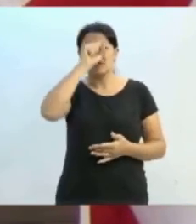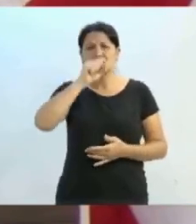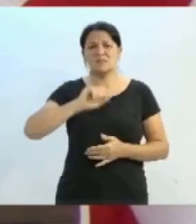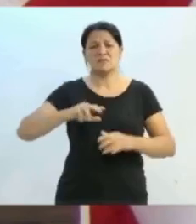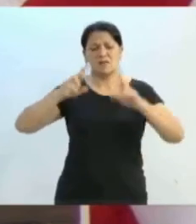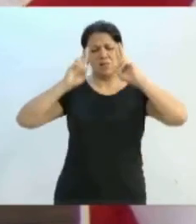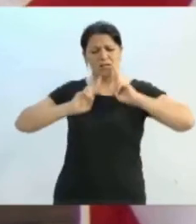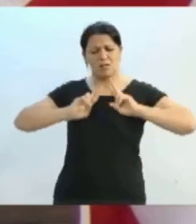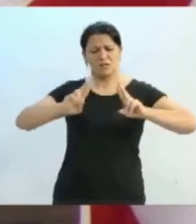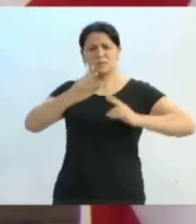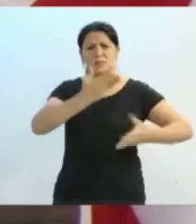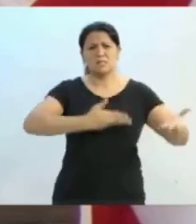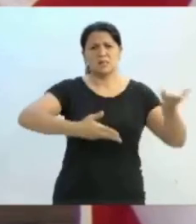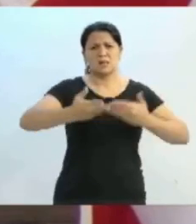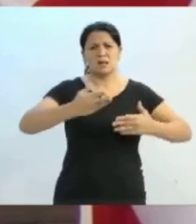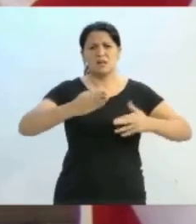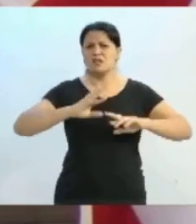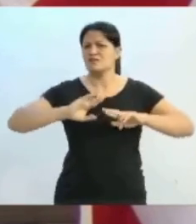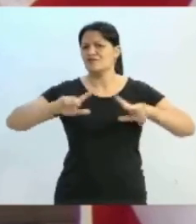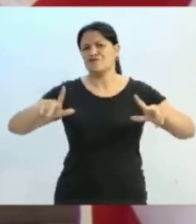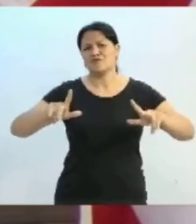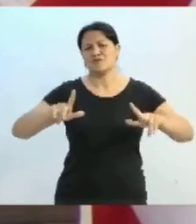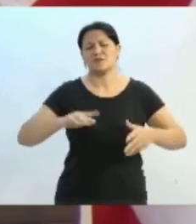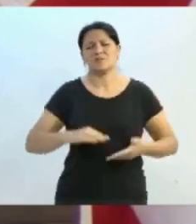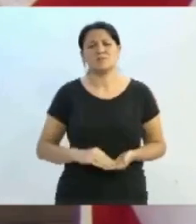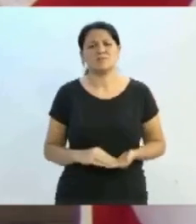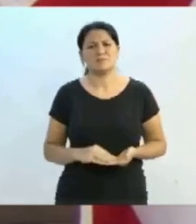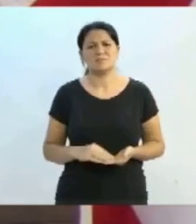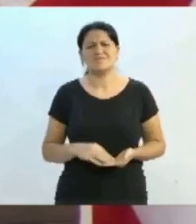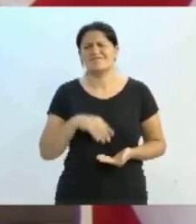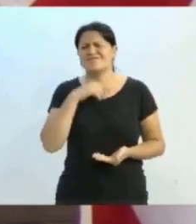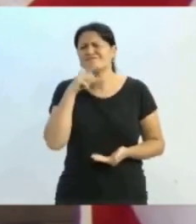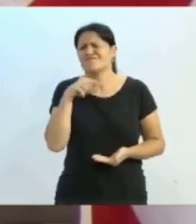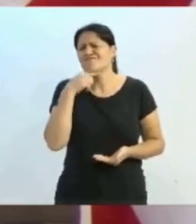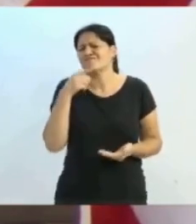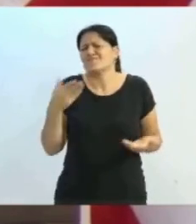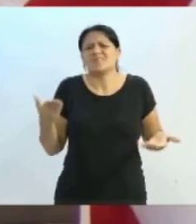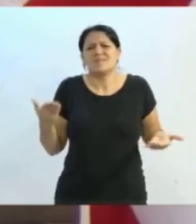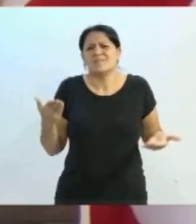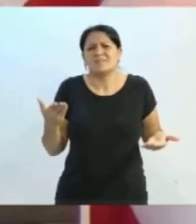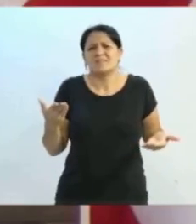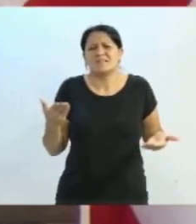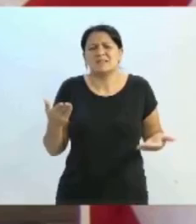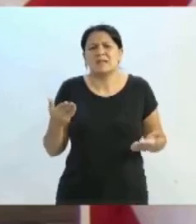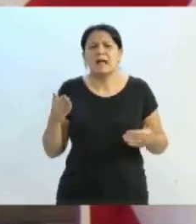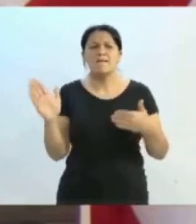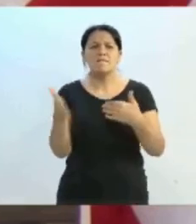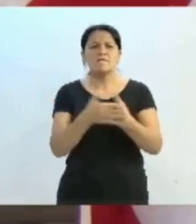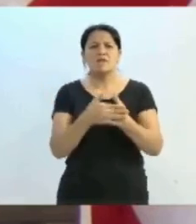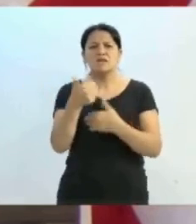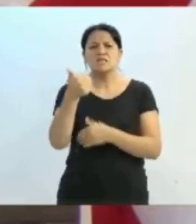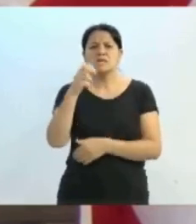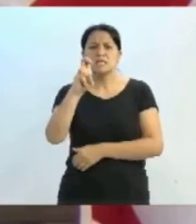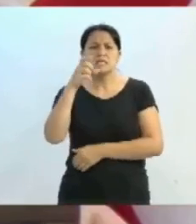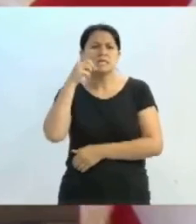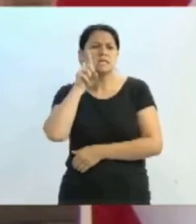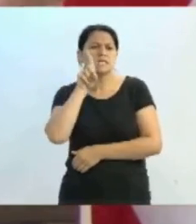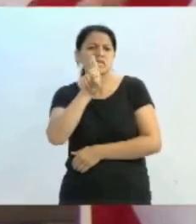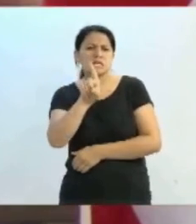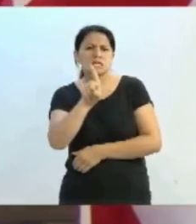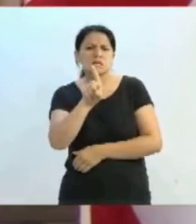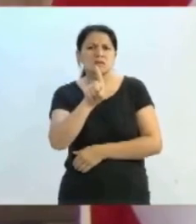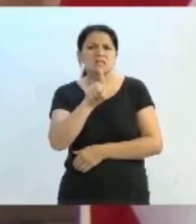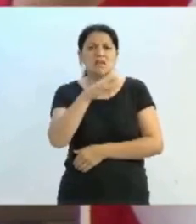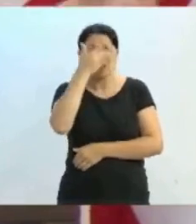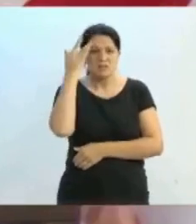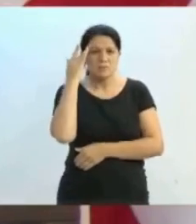respeitar o próximo nossa realidade seria diferente não adianta eu vejo que não adianta a gente fechar por 15 dias nosso município sendo que